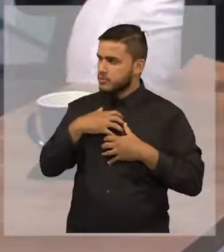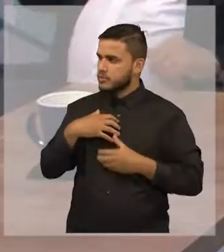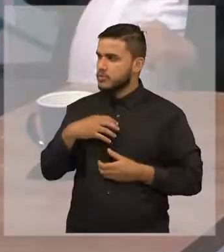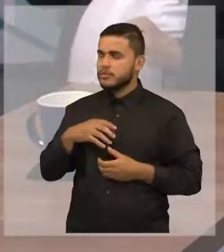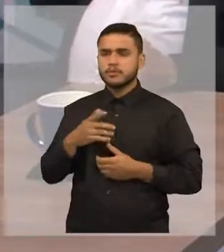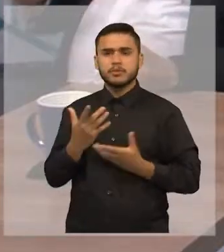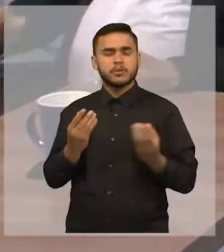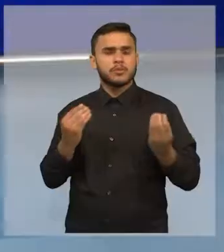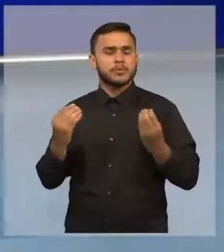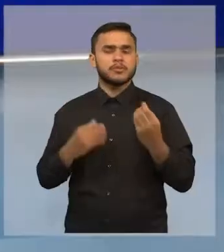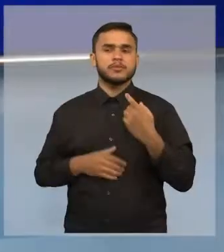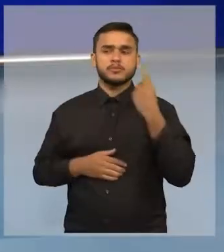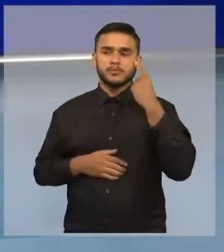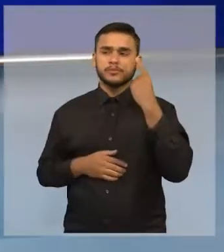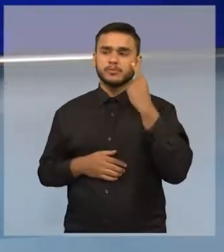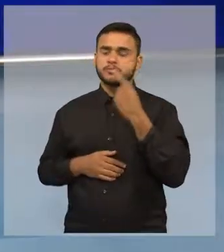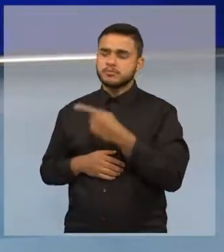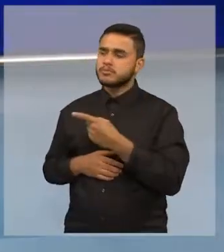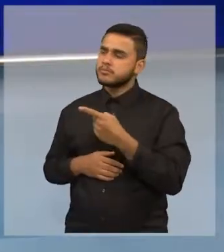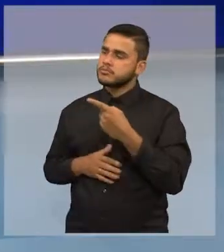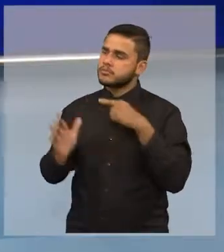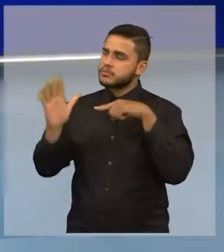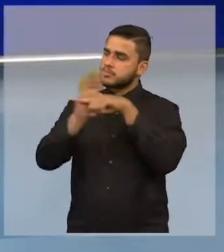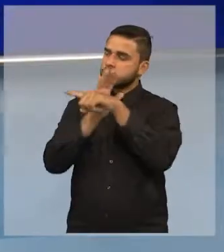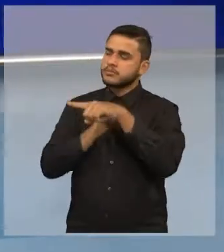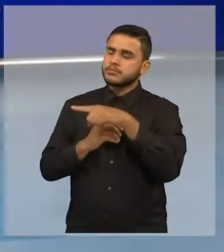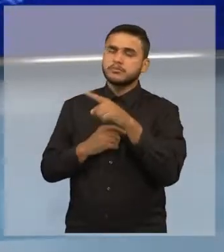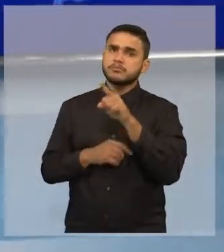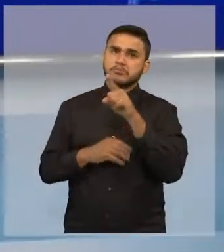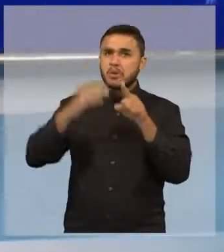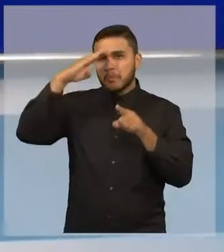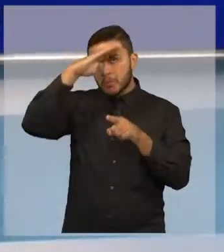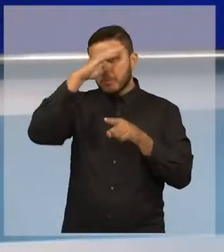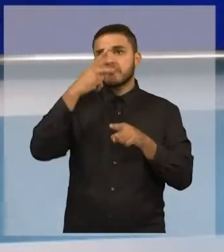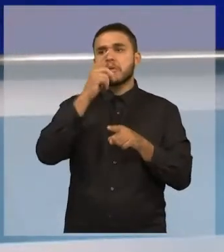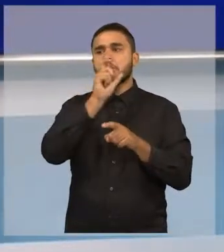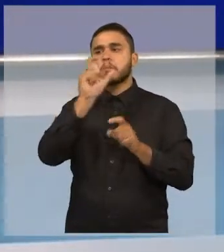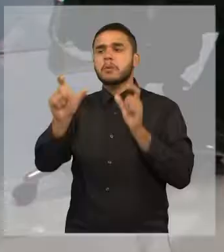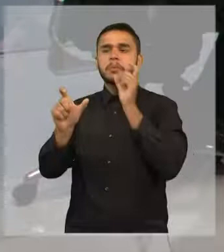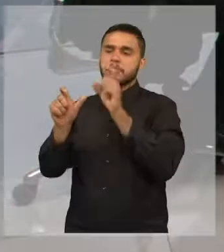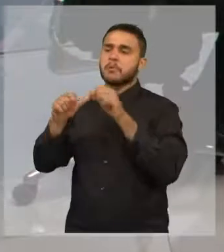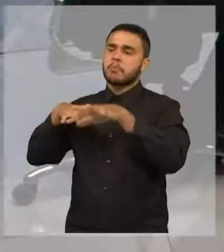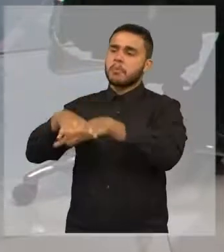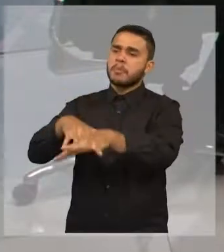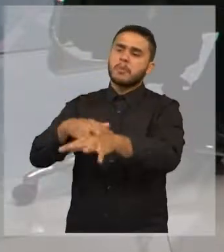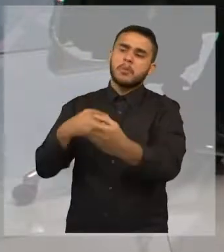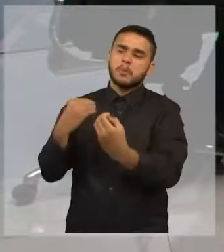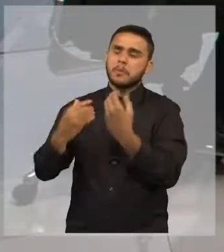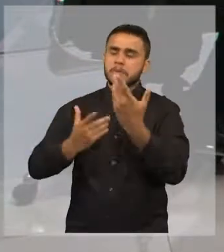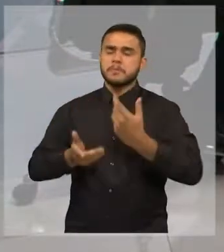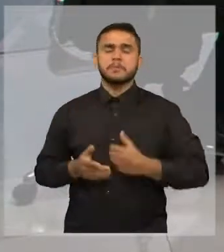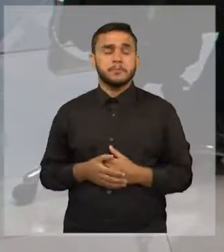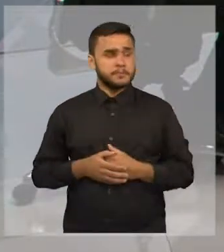útil, conforme foi qualificado por esses movimentos? Qual é a sua percepção?